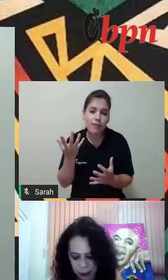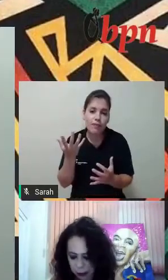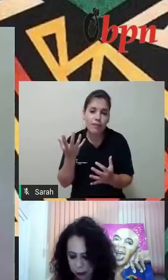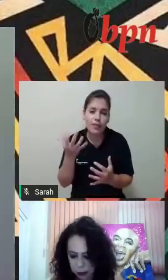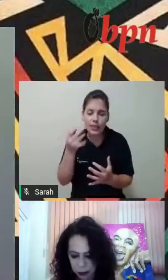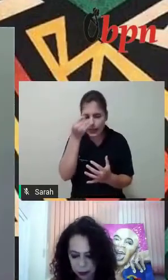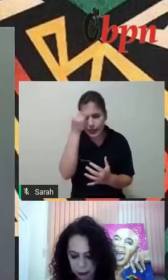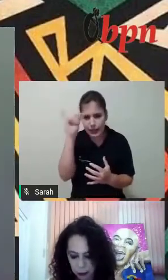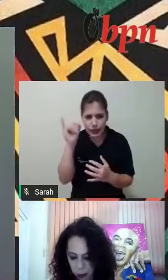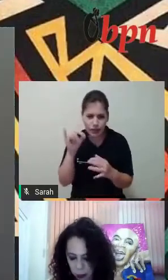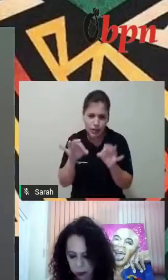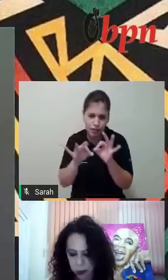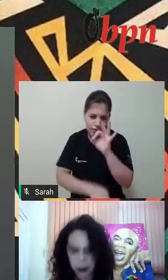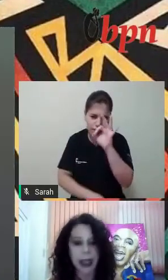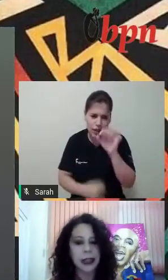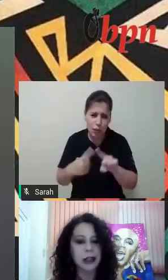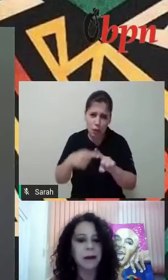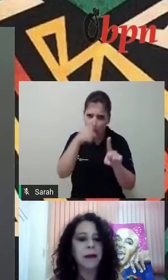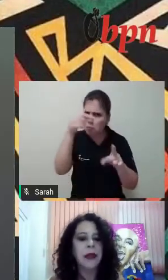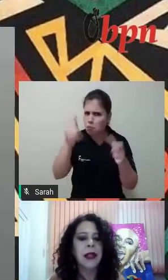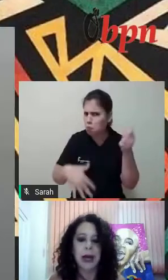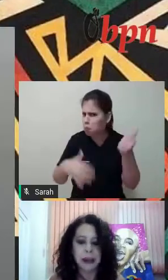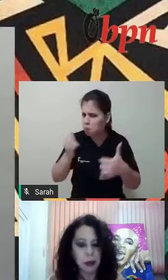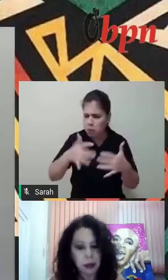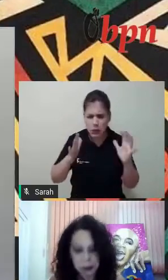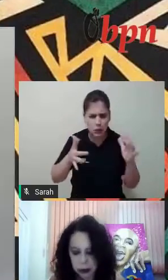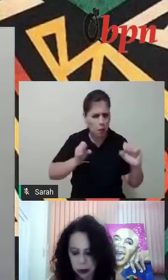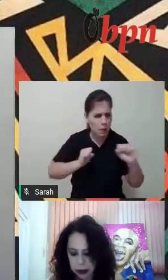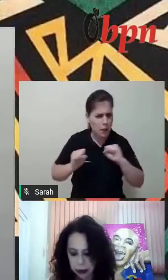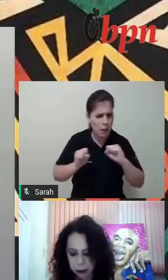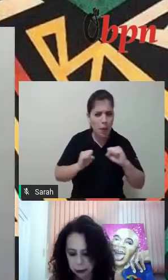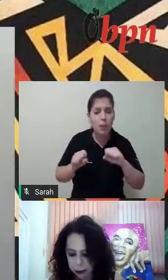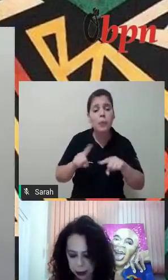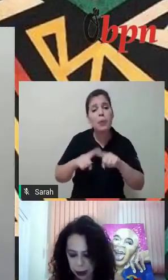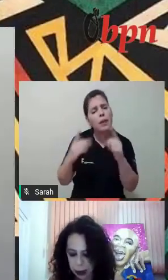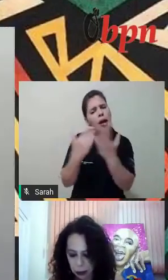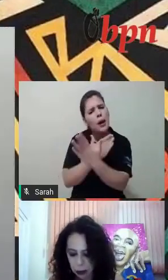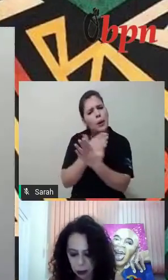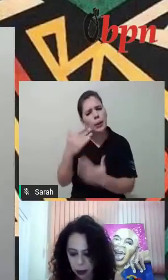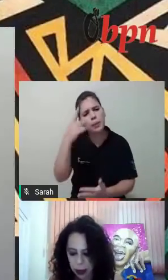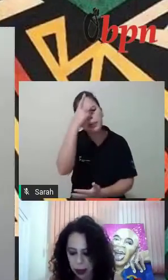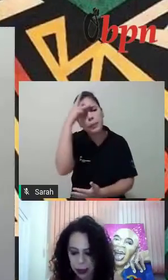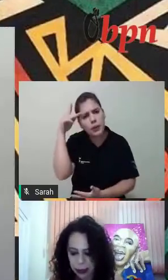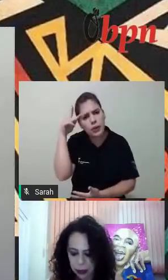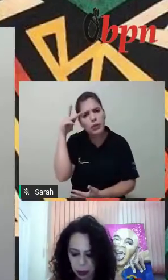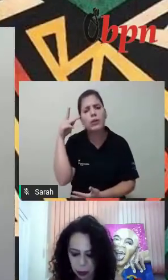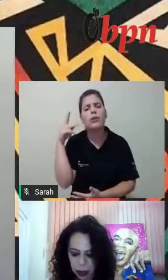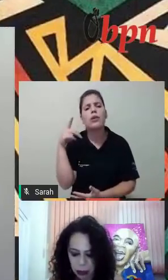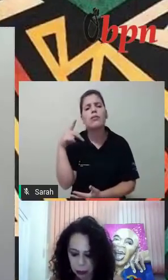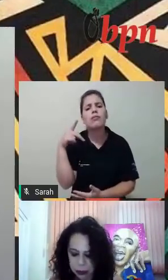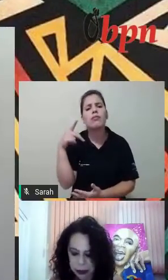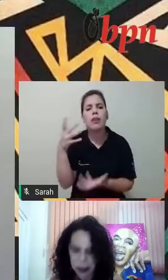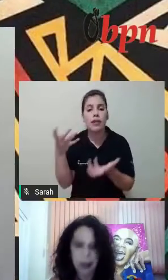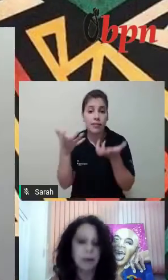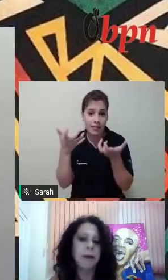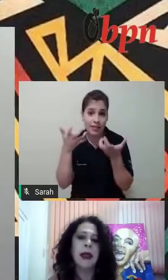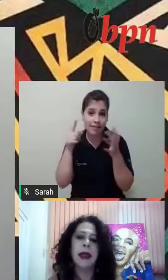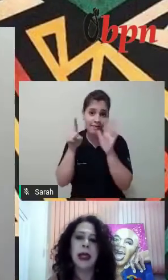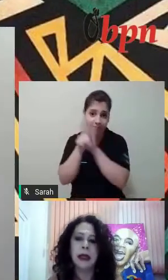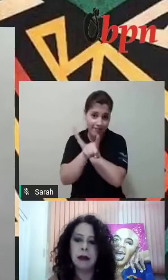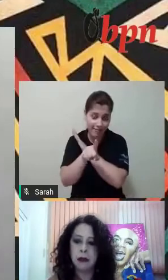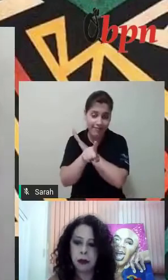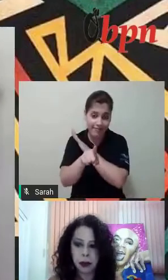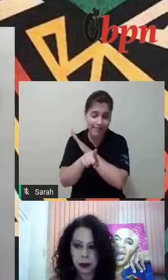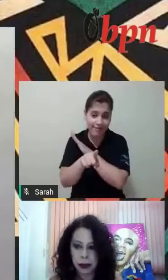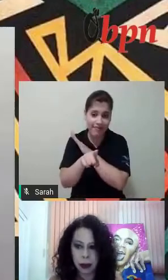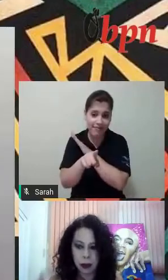você já fez uma fala muito potente, mas algumas pessoas estão querendo dialogar com você,